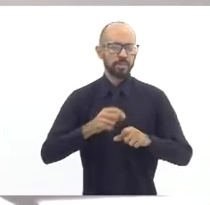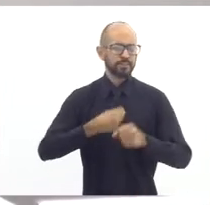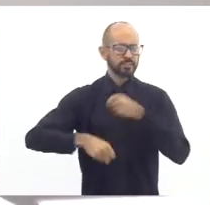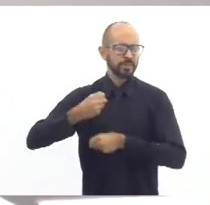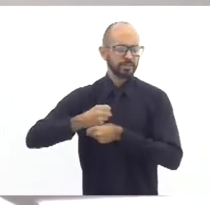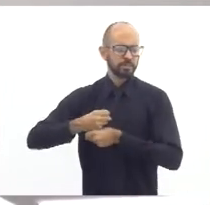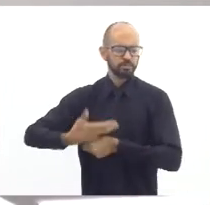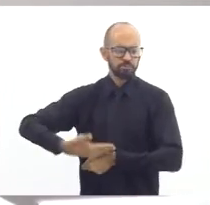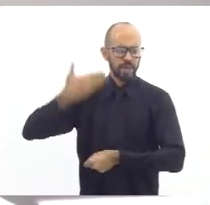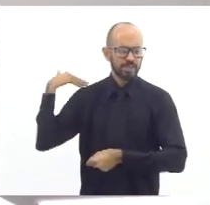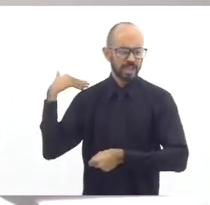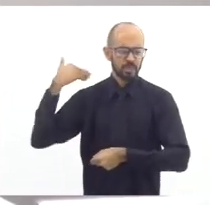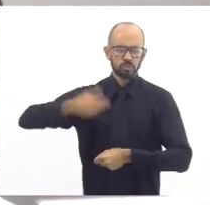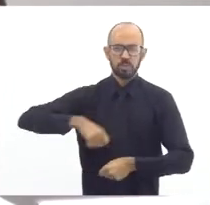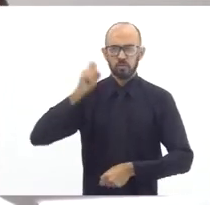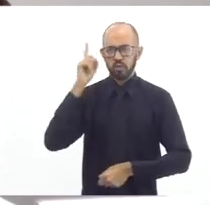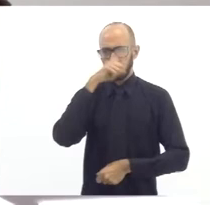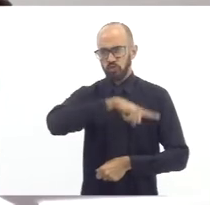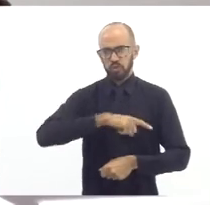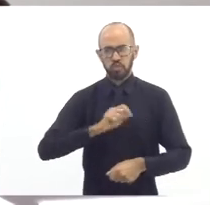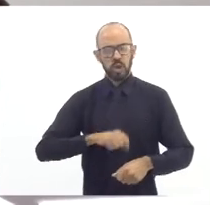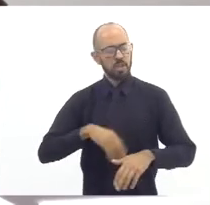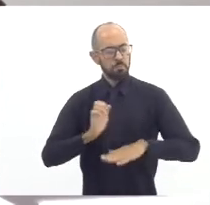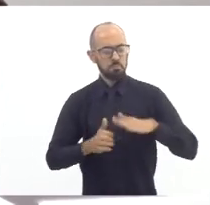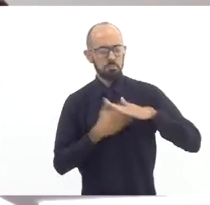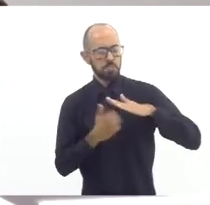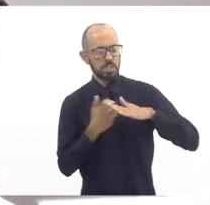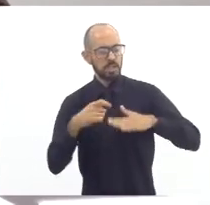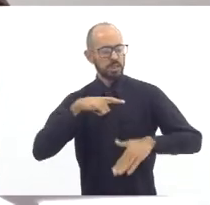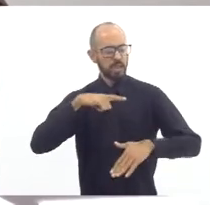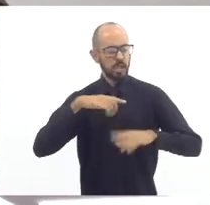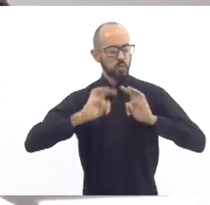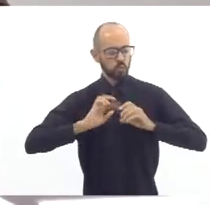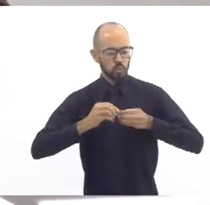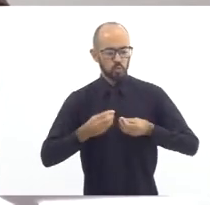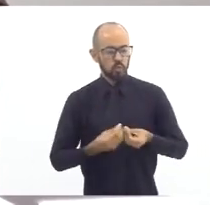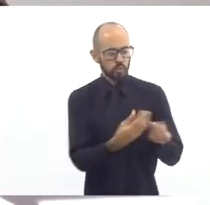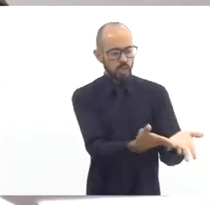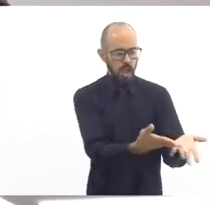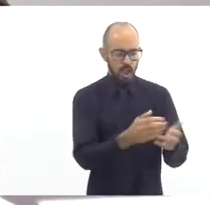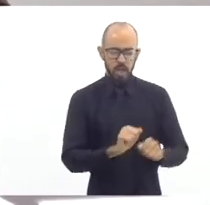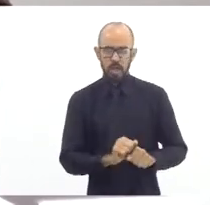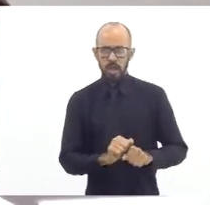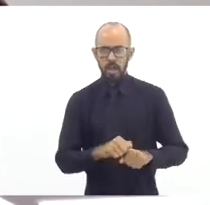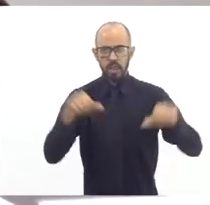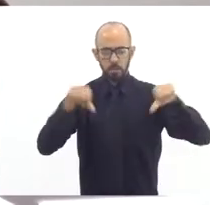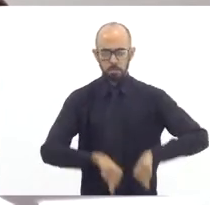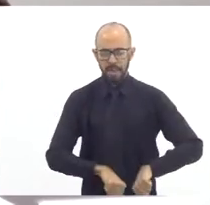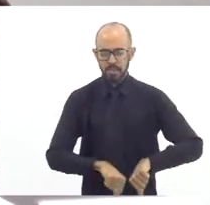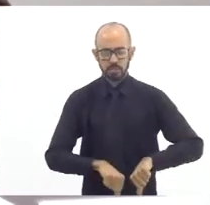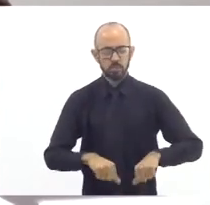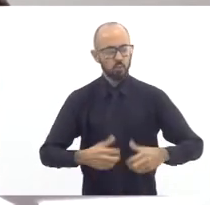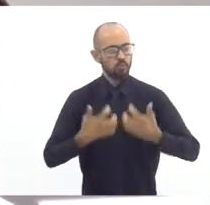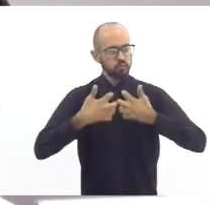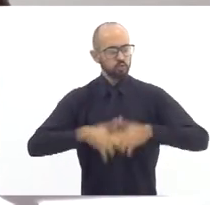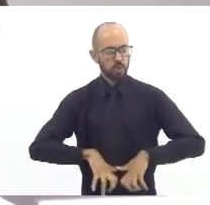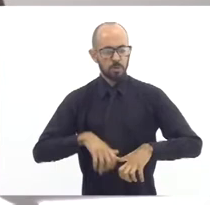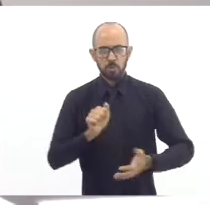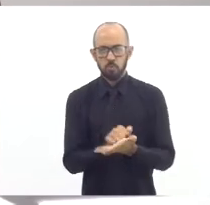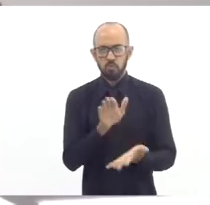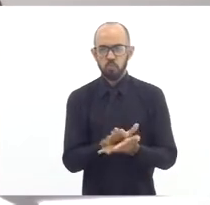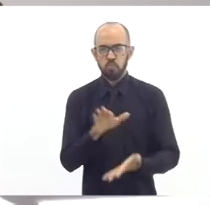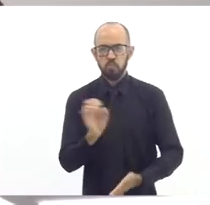anteriores, porque fica muito difícil. Aí a concessionária tem tudo a favor dela. Ela tem um péssimo funcionamento, não tem multa nenhuma